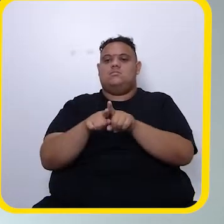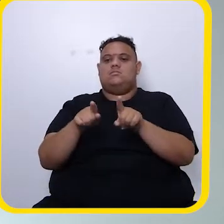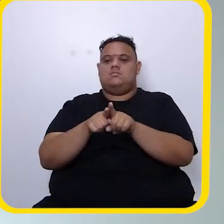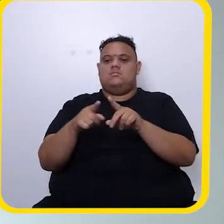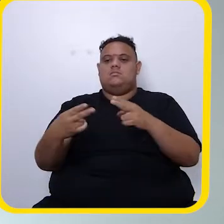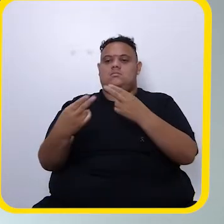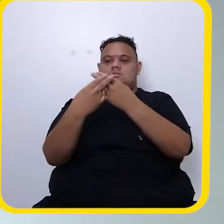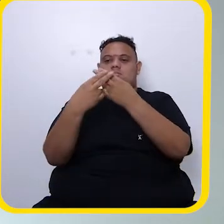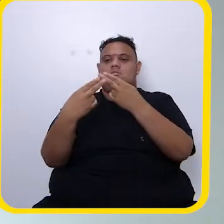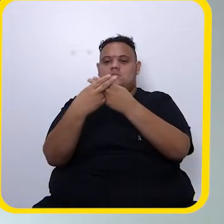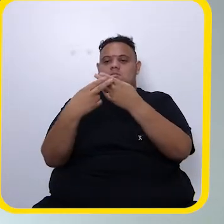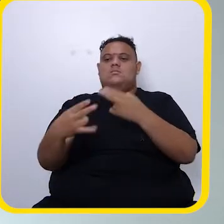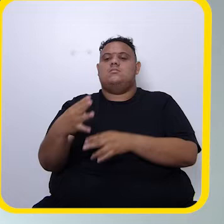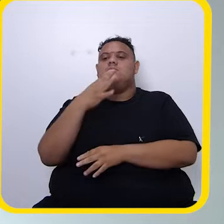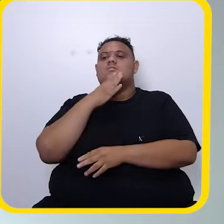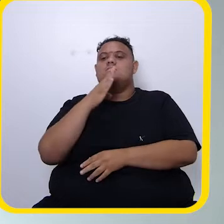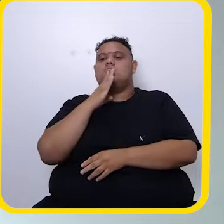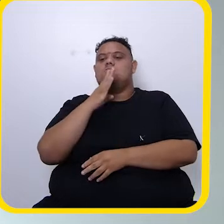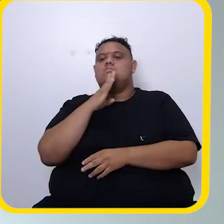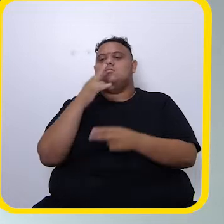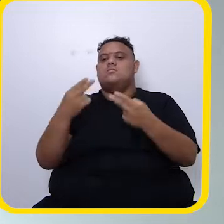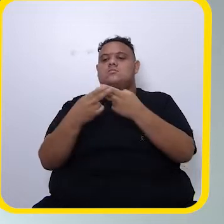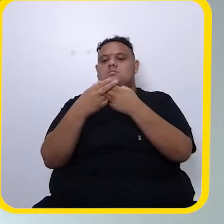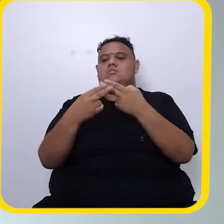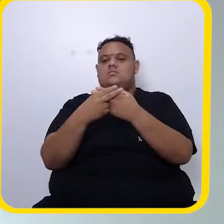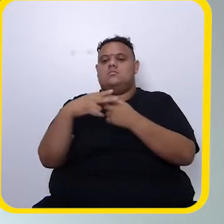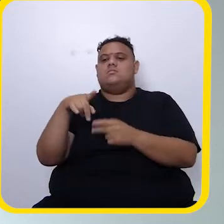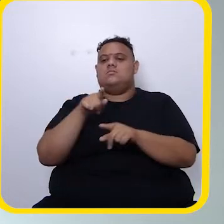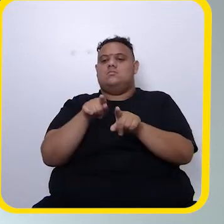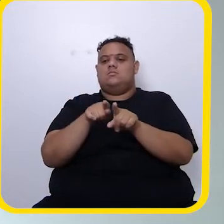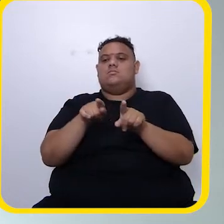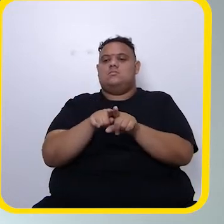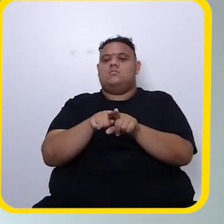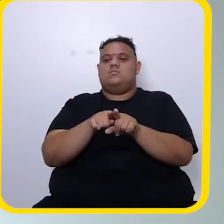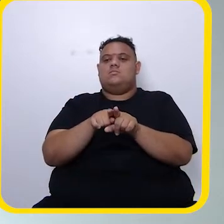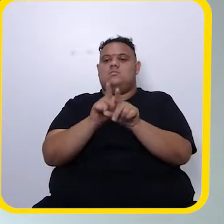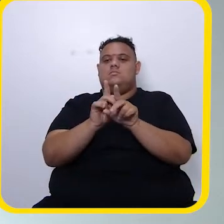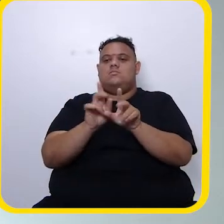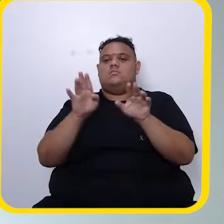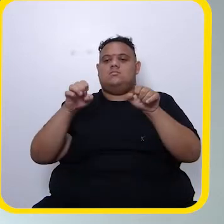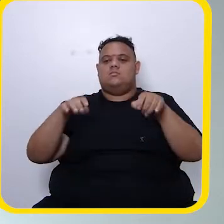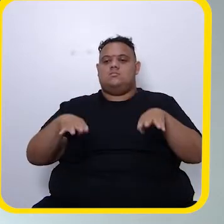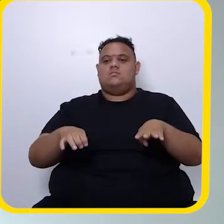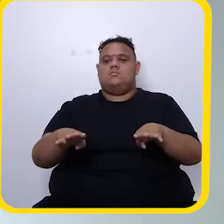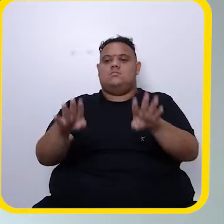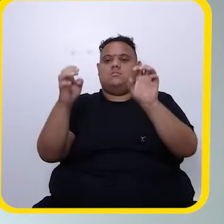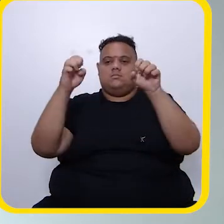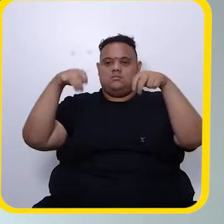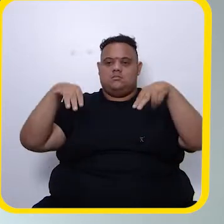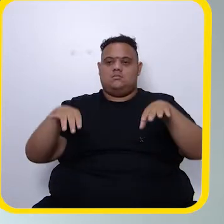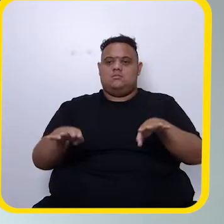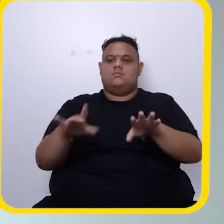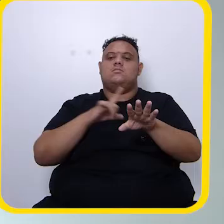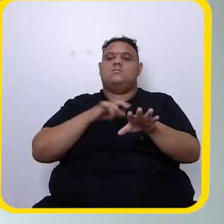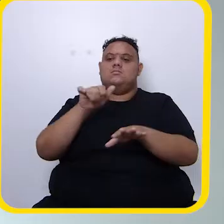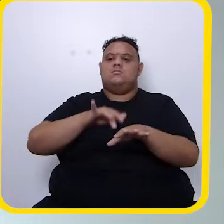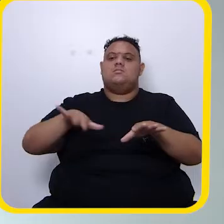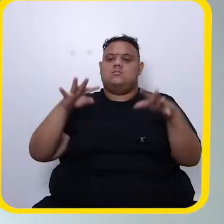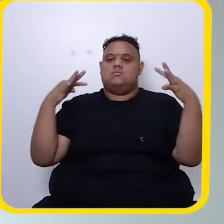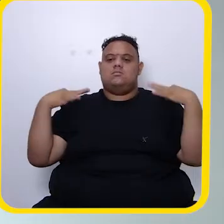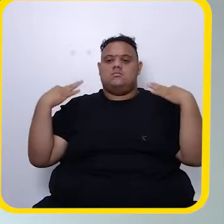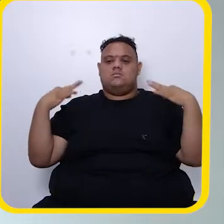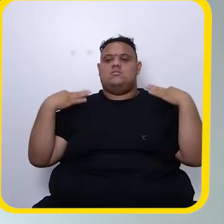também a Jamaica, né, conhecido pelo reggae de Bob Marley. Nós temos também as Bahamas, né, como paraísos fiscais, né, área de